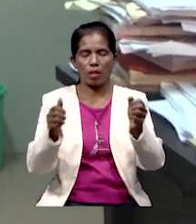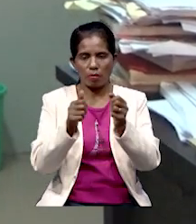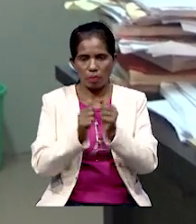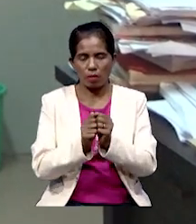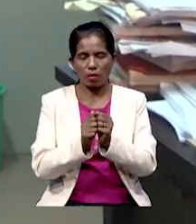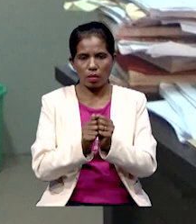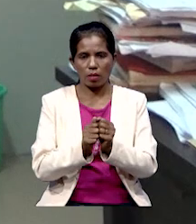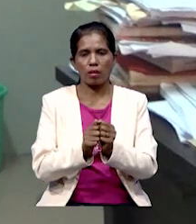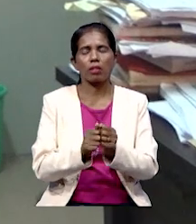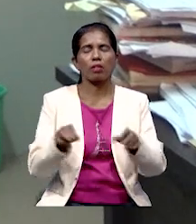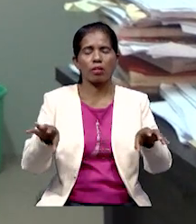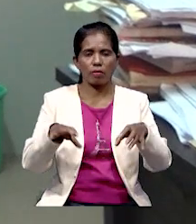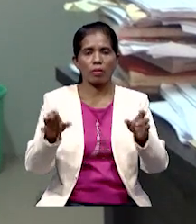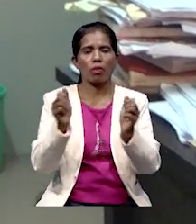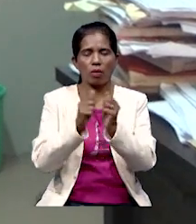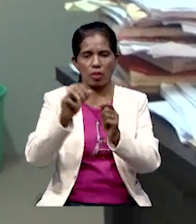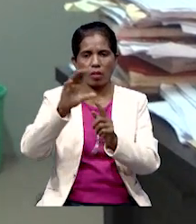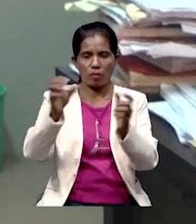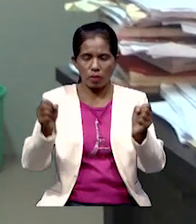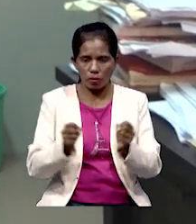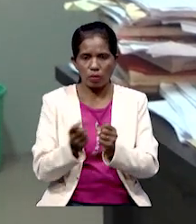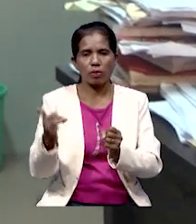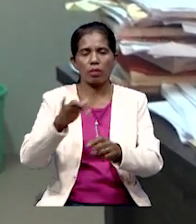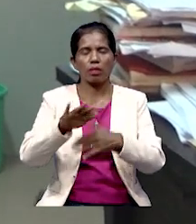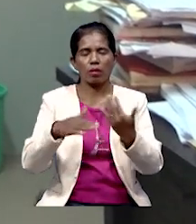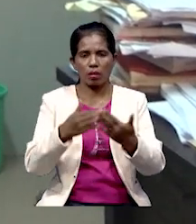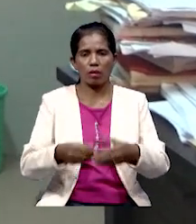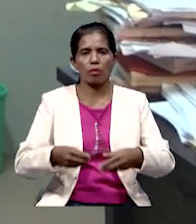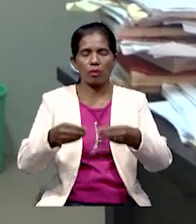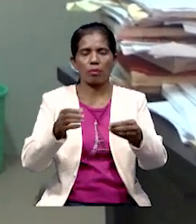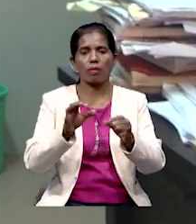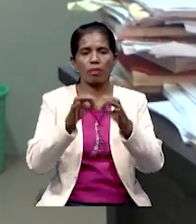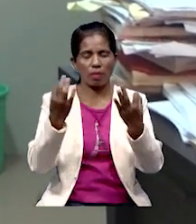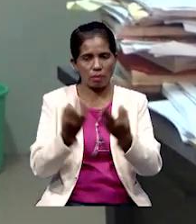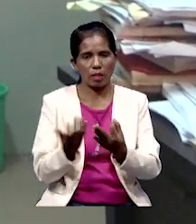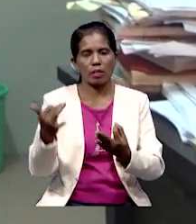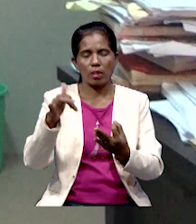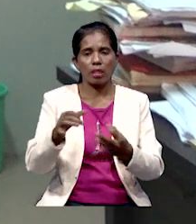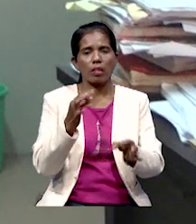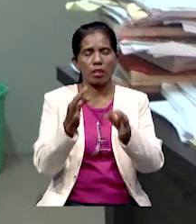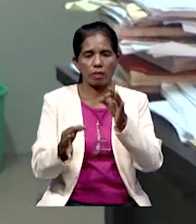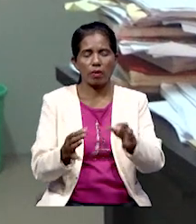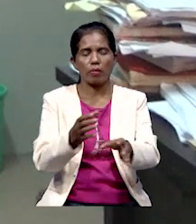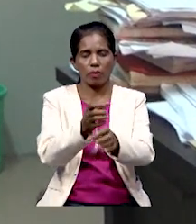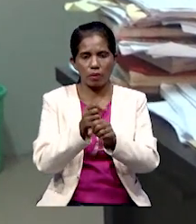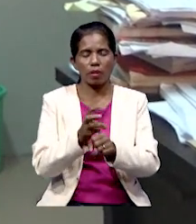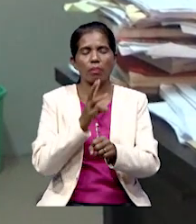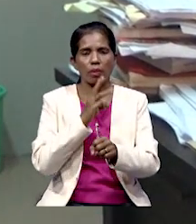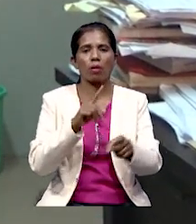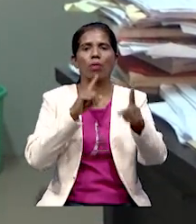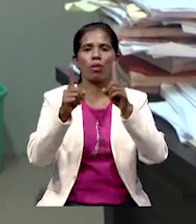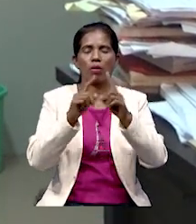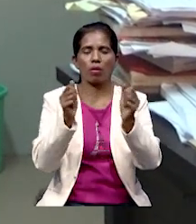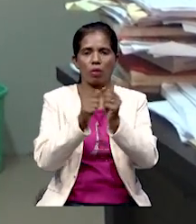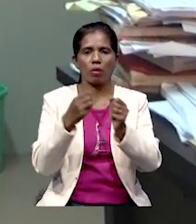lider lokai sira para na fatin fo coragem betina ina man sira karik liga pel minus mai kualia ho ita